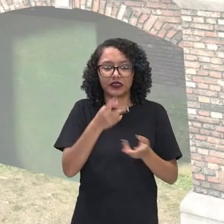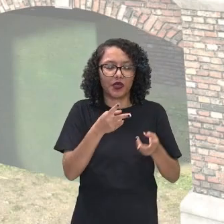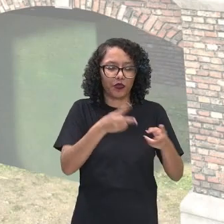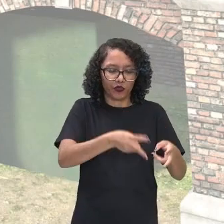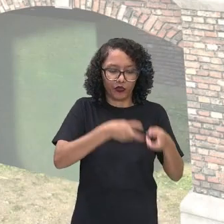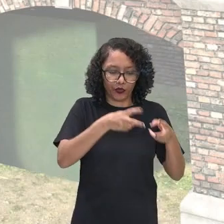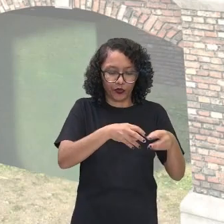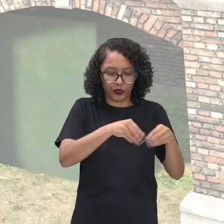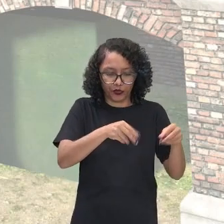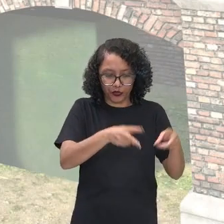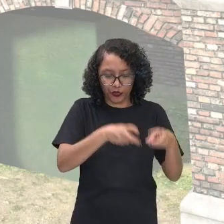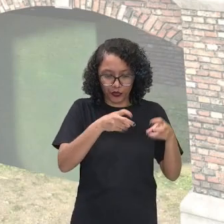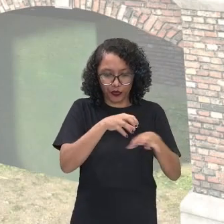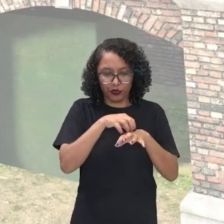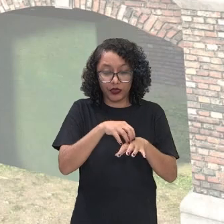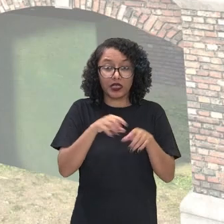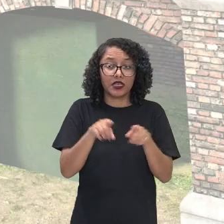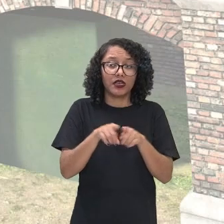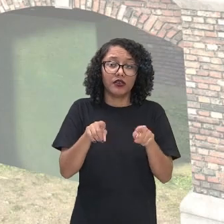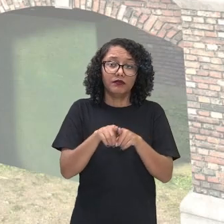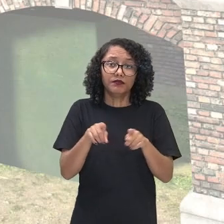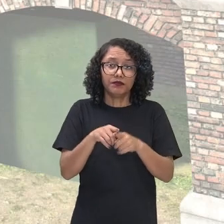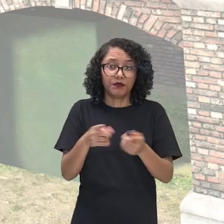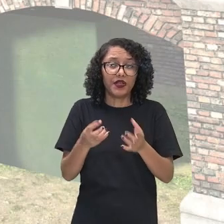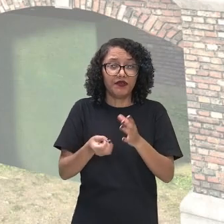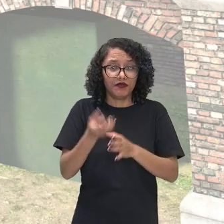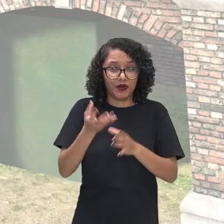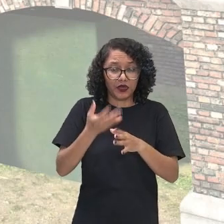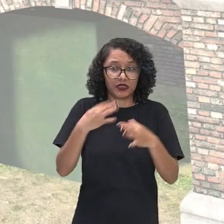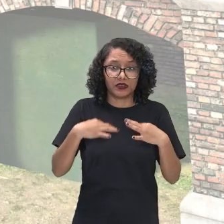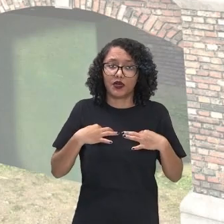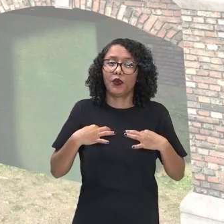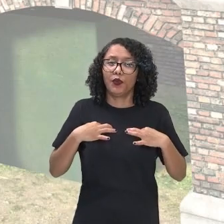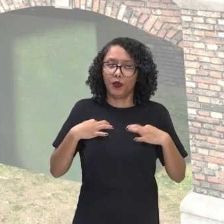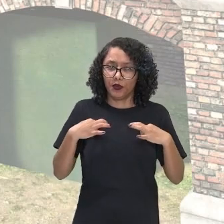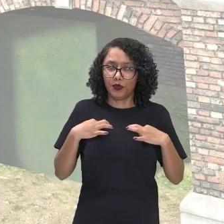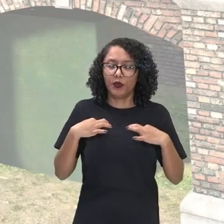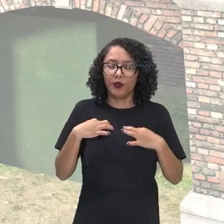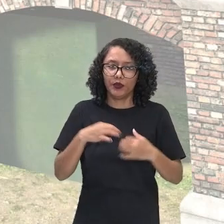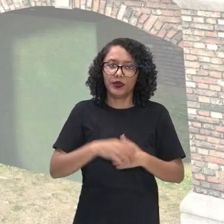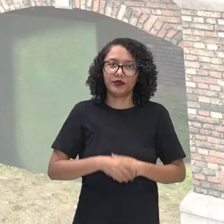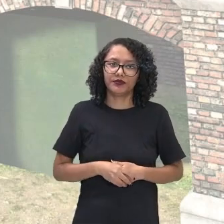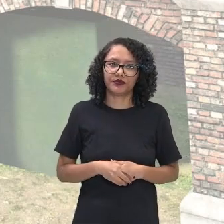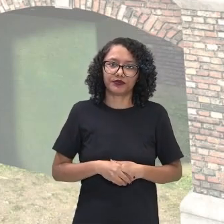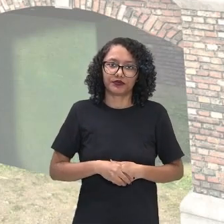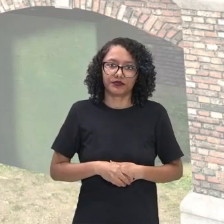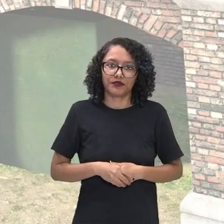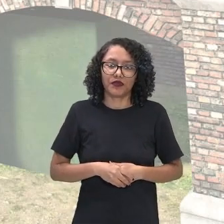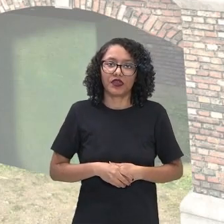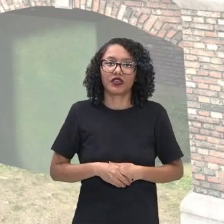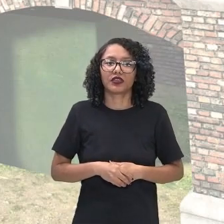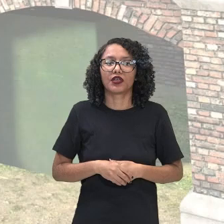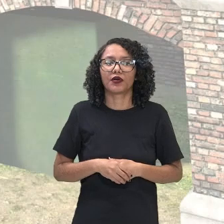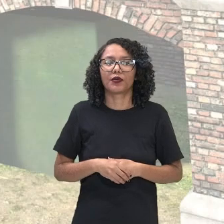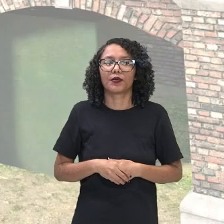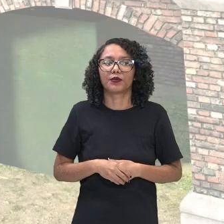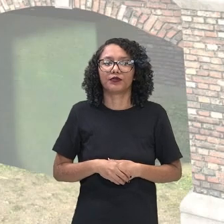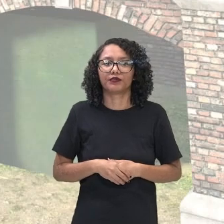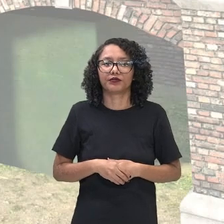como o transporte e a fabricação têxtil. Então, a máquina a vapor ela vai ser utilizada ali nos transportes,